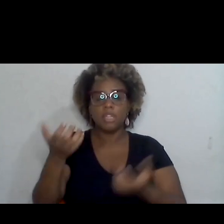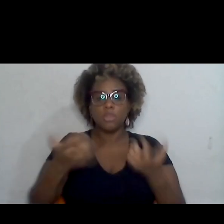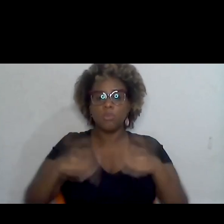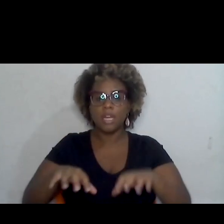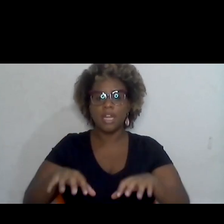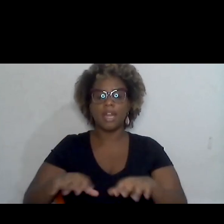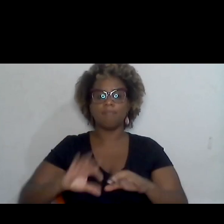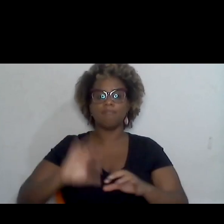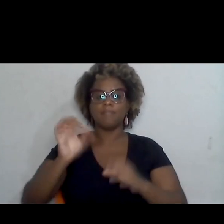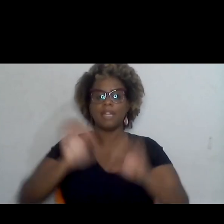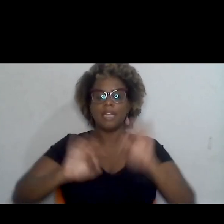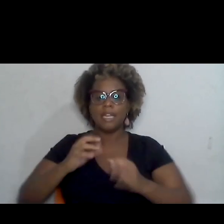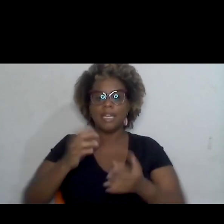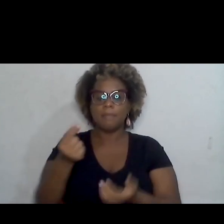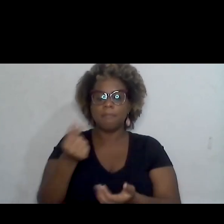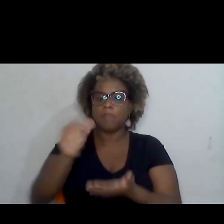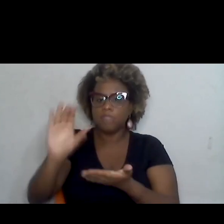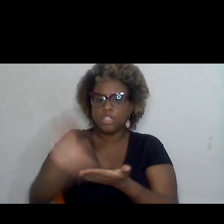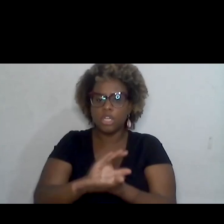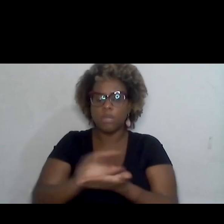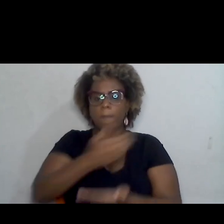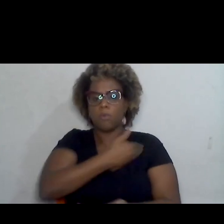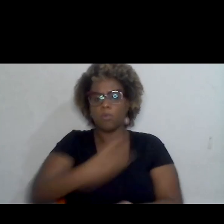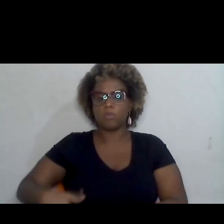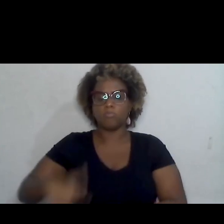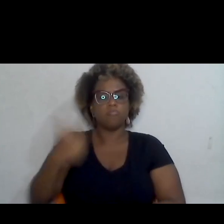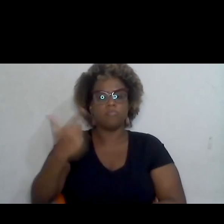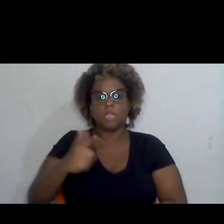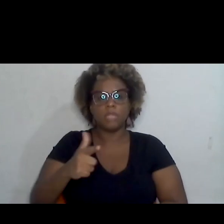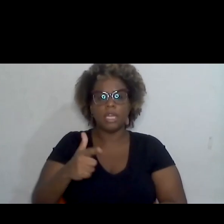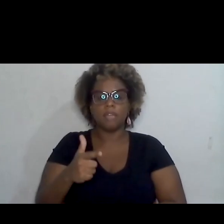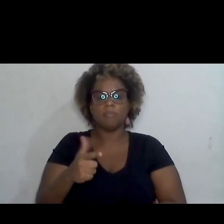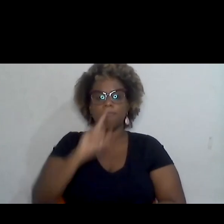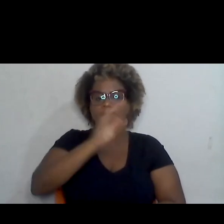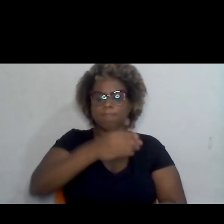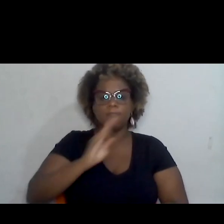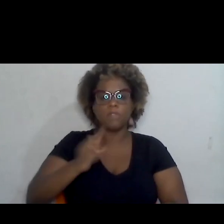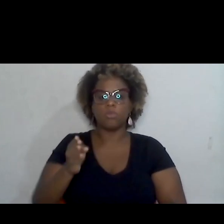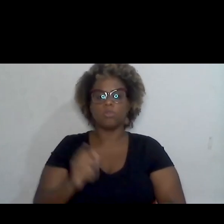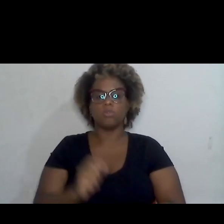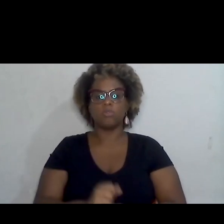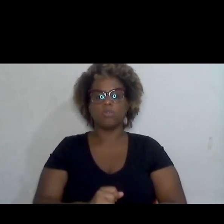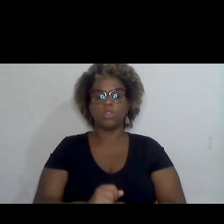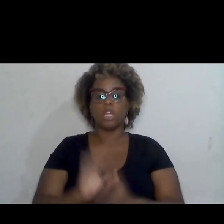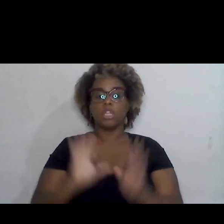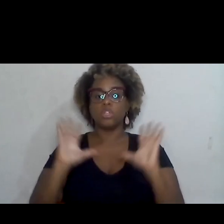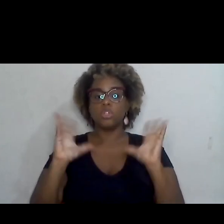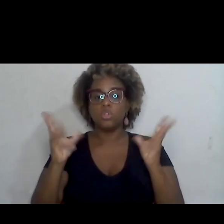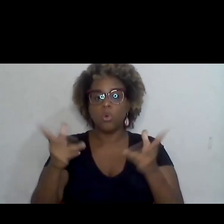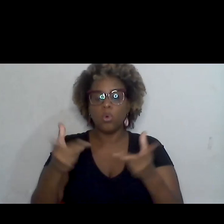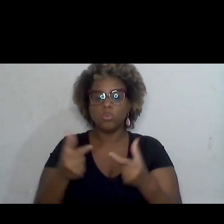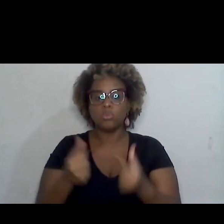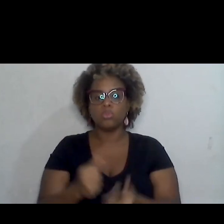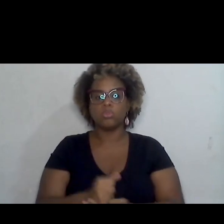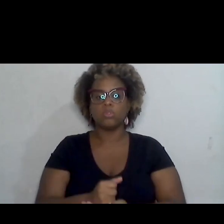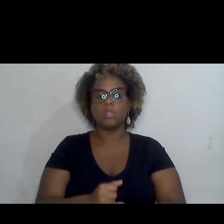público da cultura não tem dono. O dinheiro público da cultura, no Estado da Bahia, é para todas as manifestações culturais que se habilitarem a